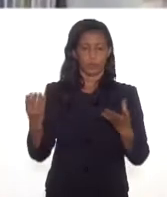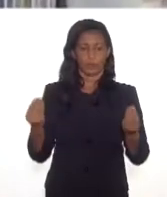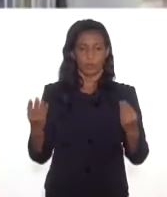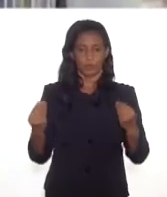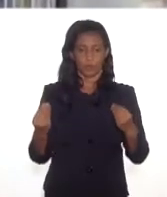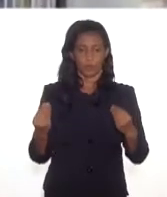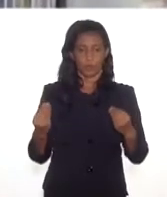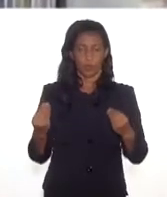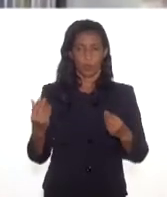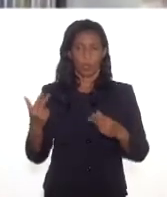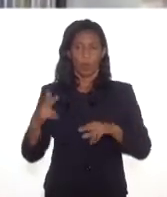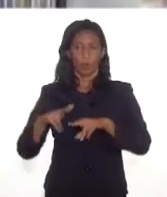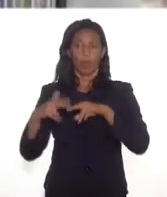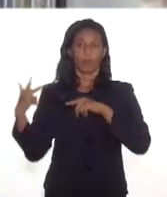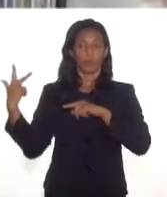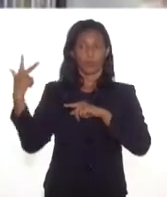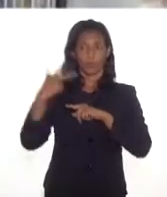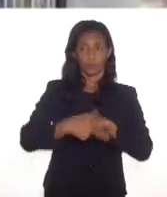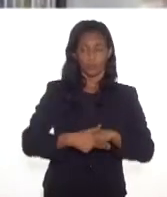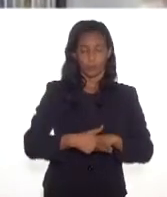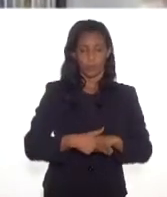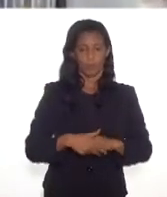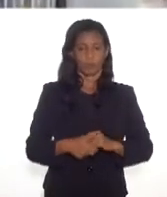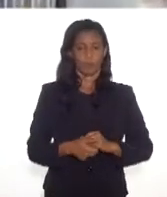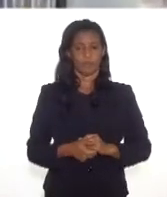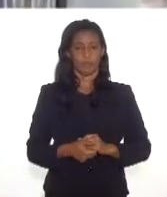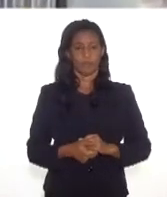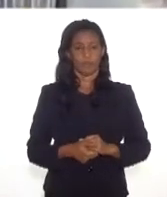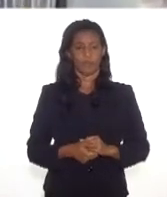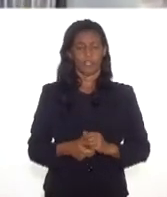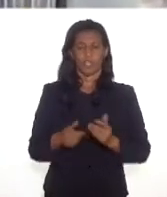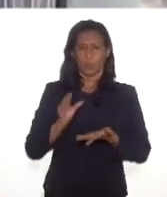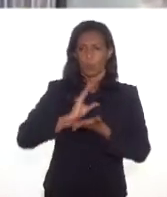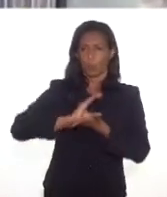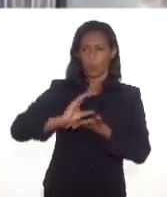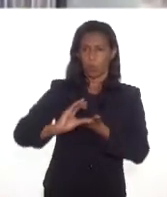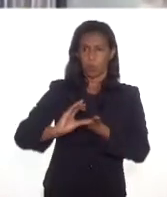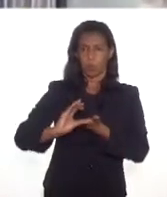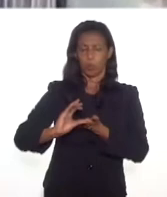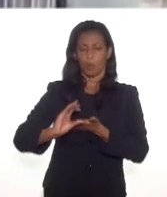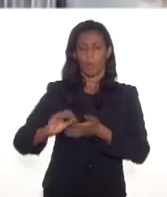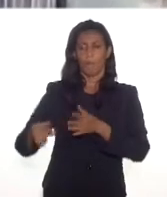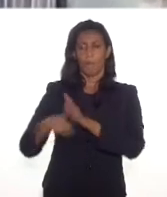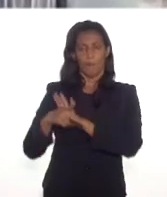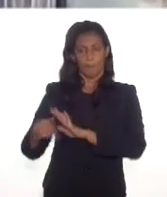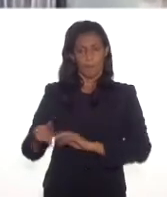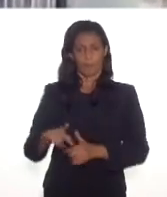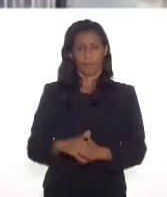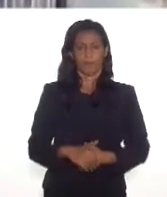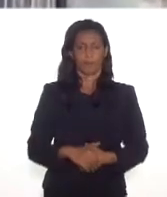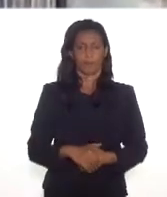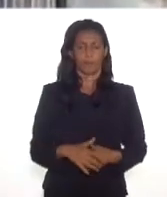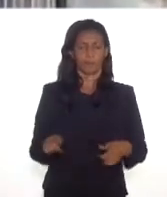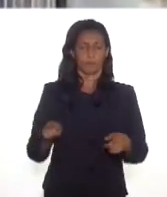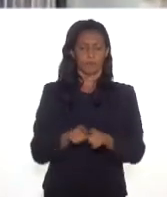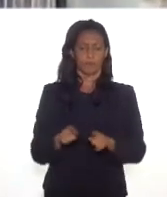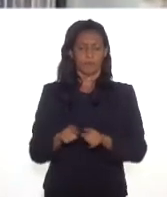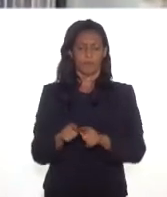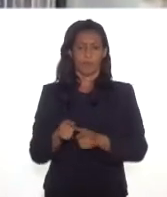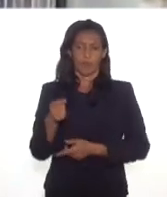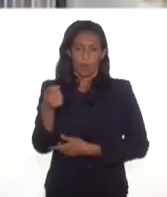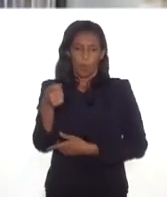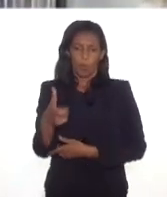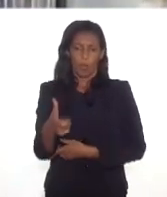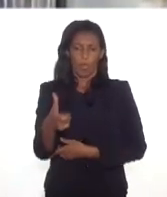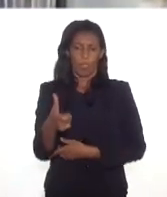dos cortes de recursos que são feitos, né? Inclusive quase